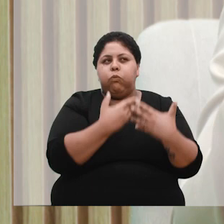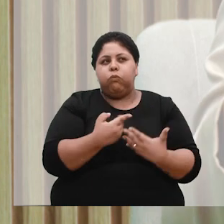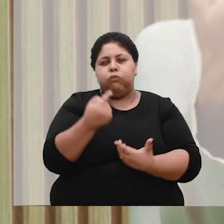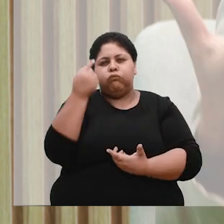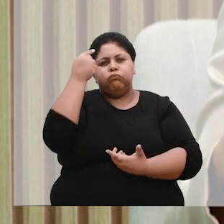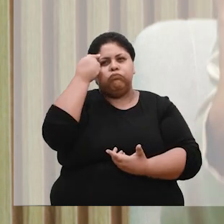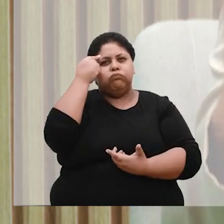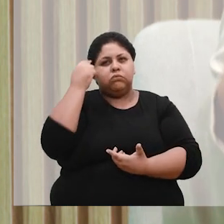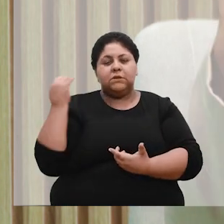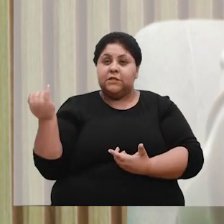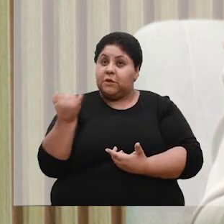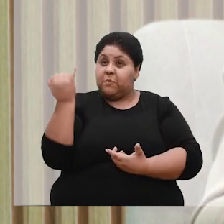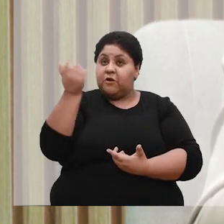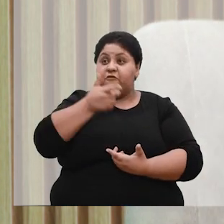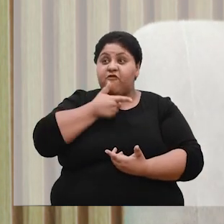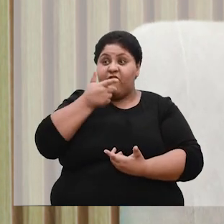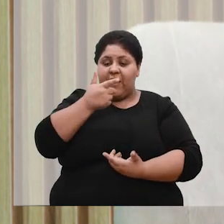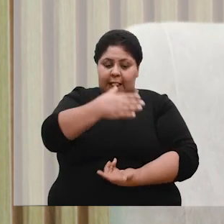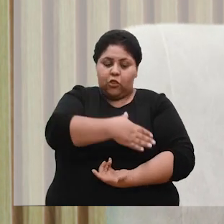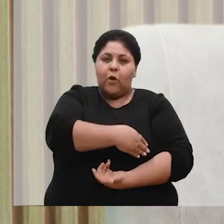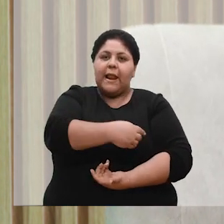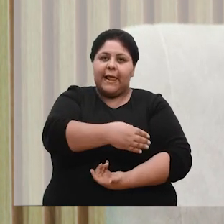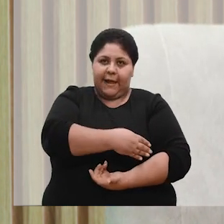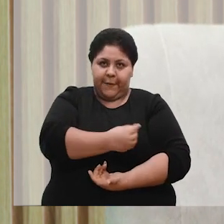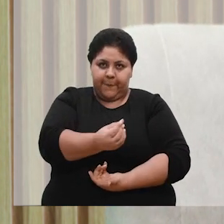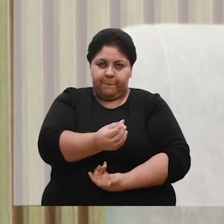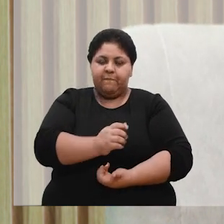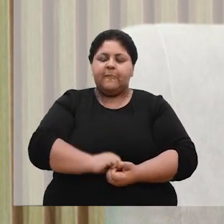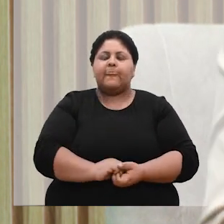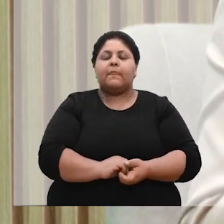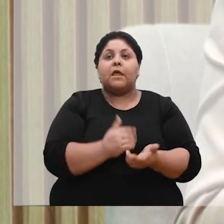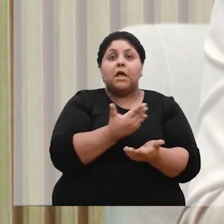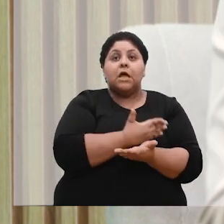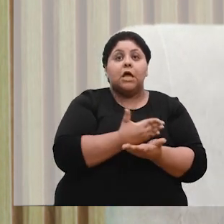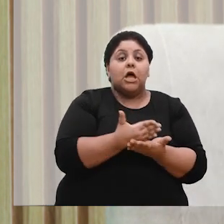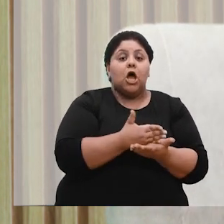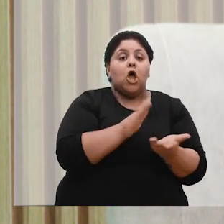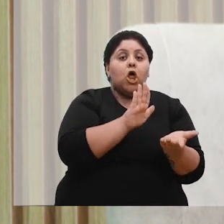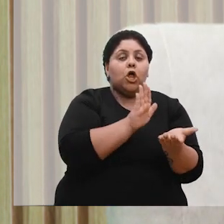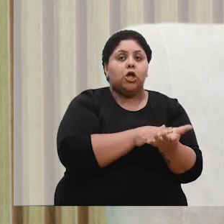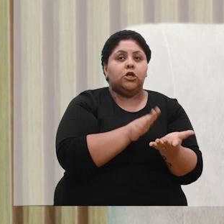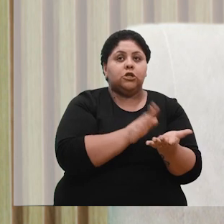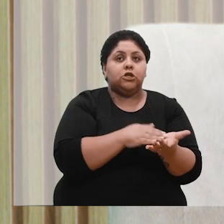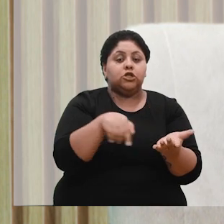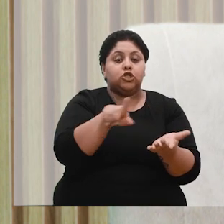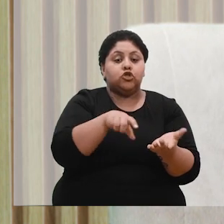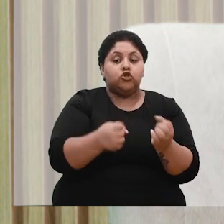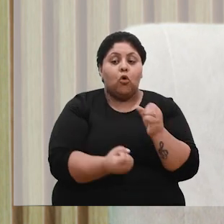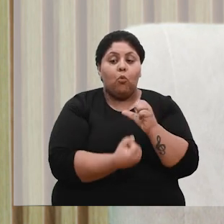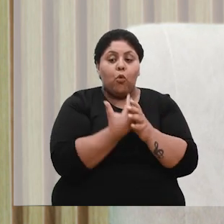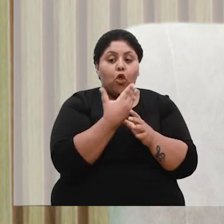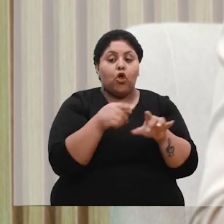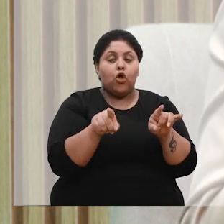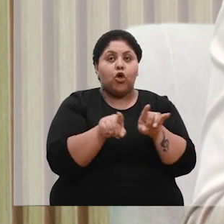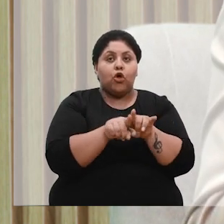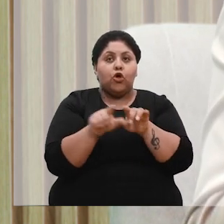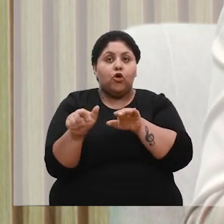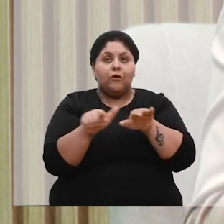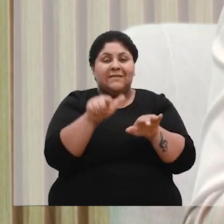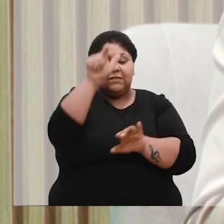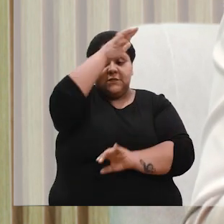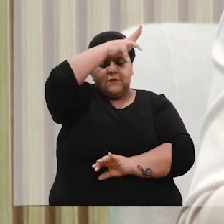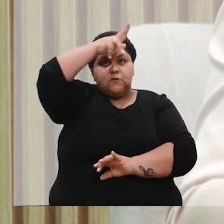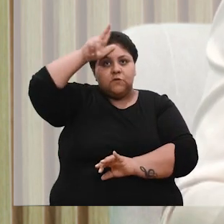um pouco dessa reflexão e da importância da gente falar sobre aleitamento. E aí, a partir disso, veio essa proposta de que nós